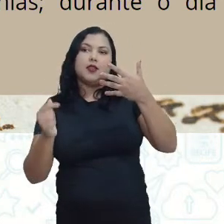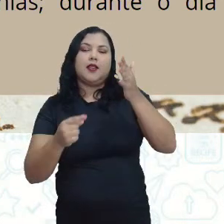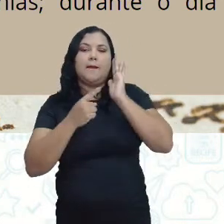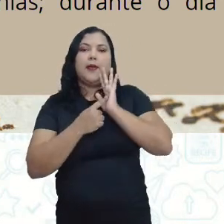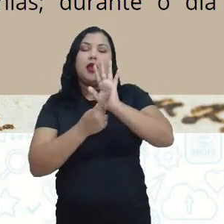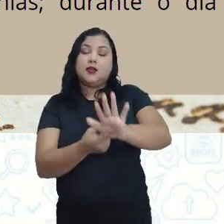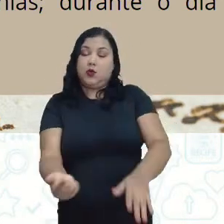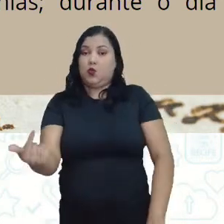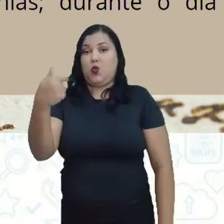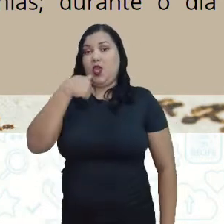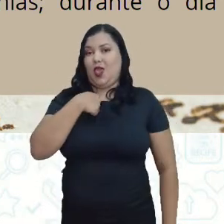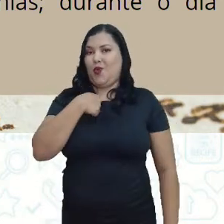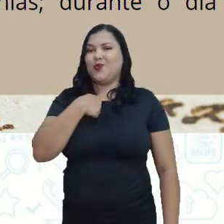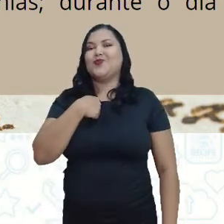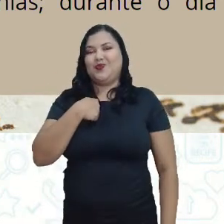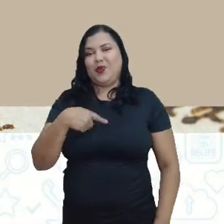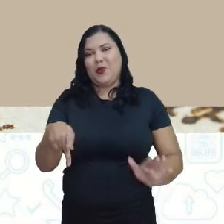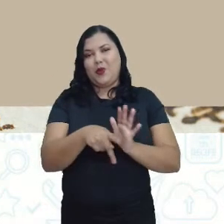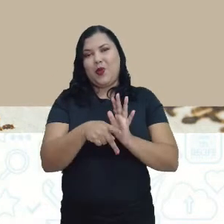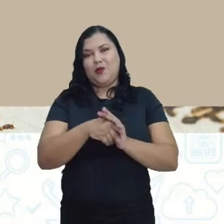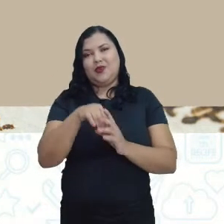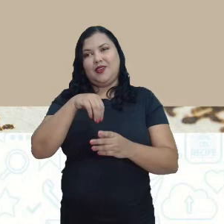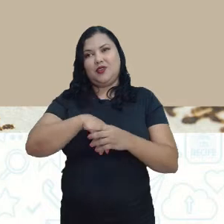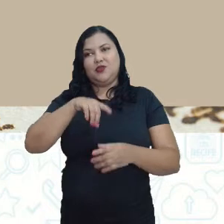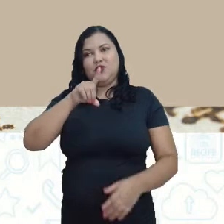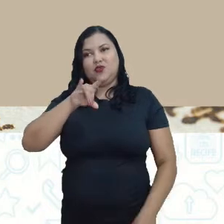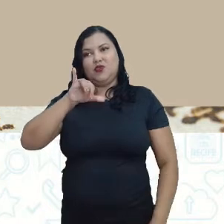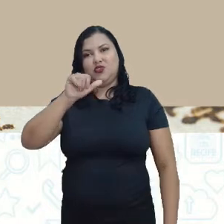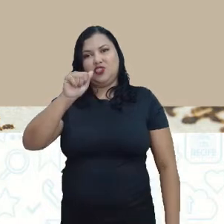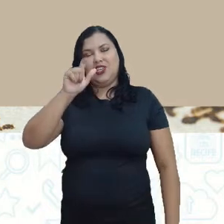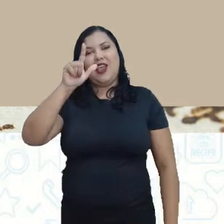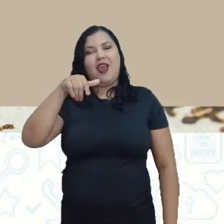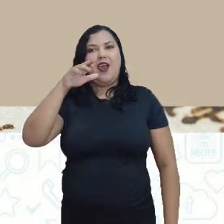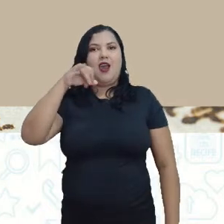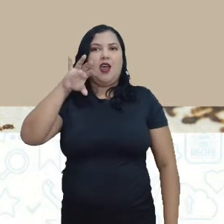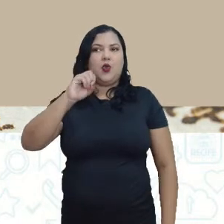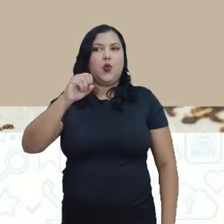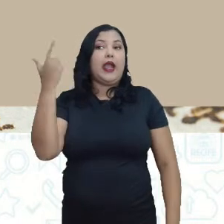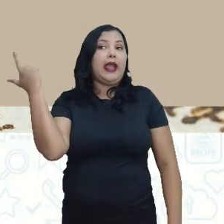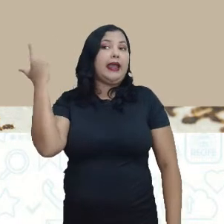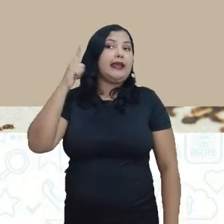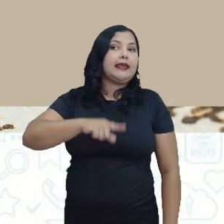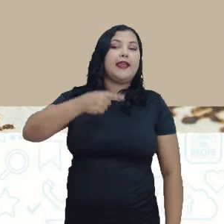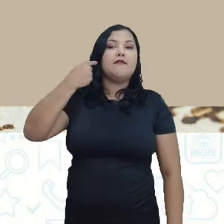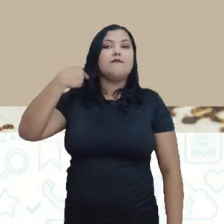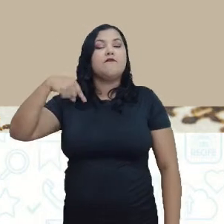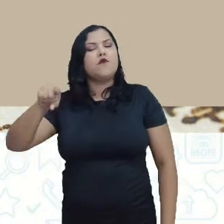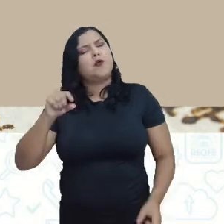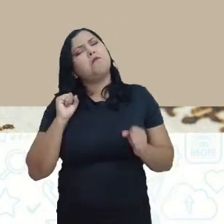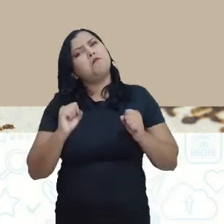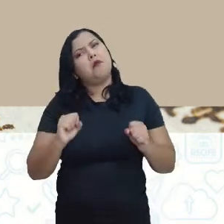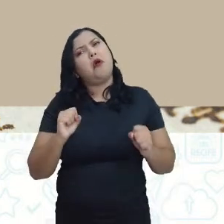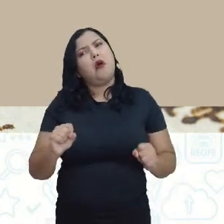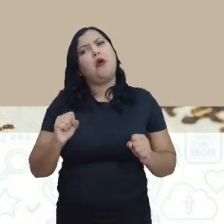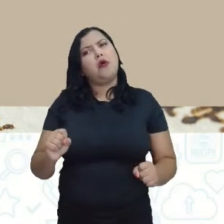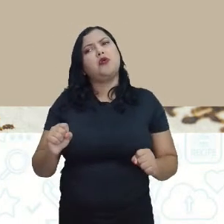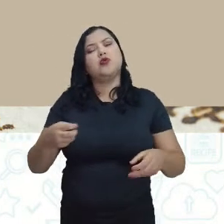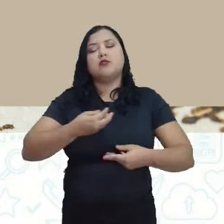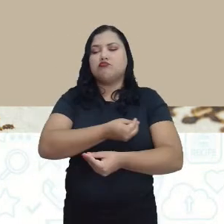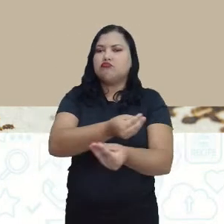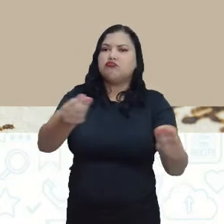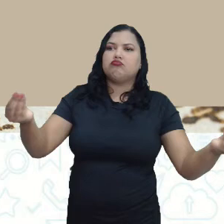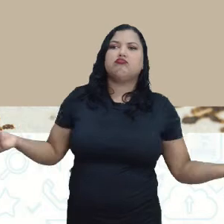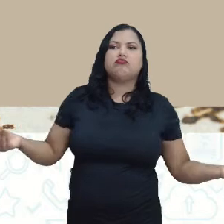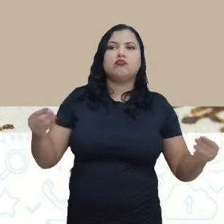marcações do eu no diário, tá? Então, ó, ganhei, fui, posso,